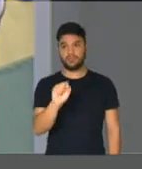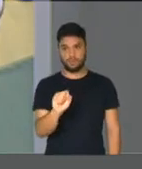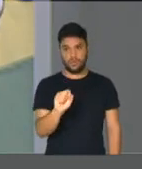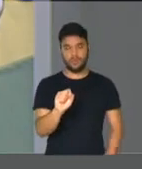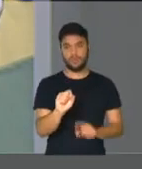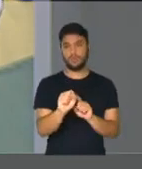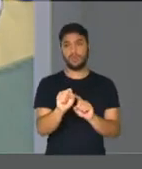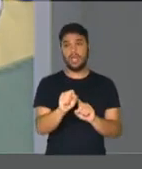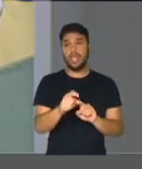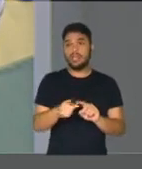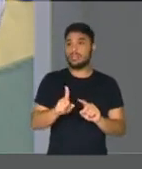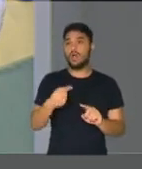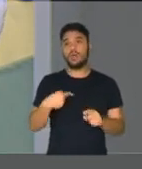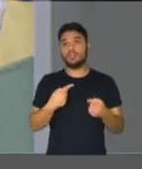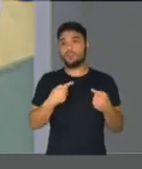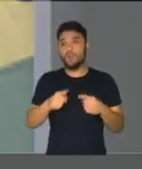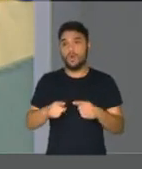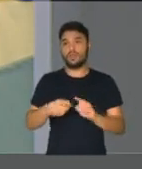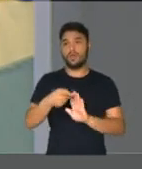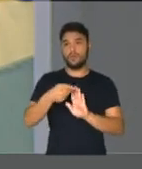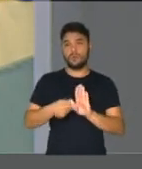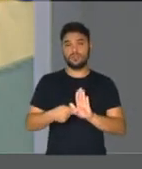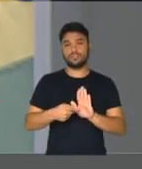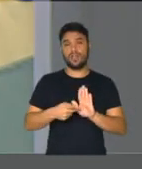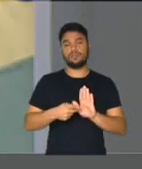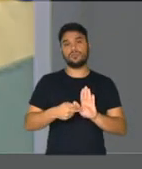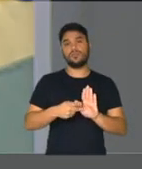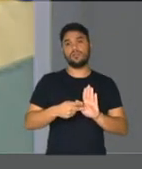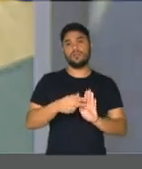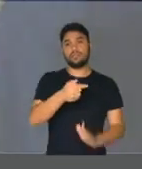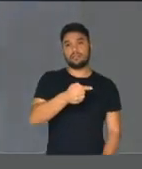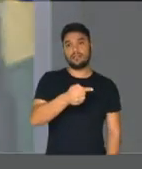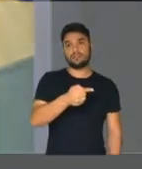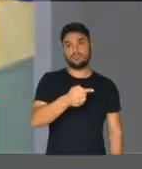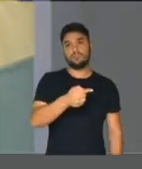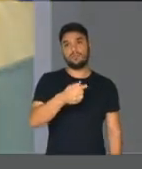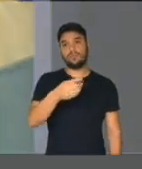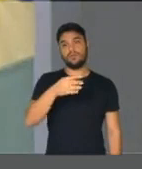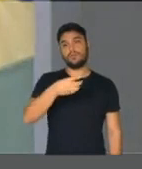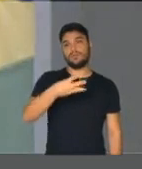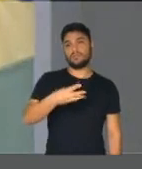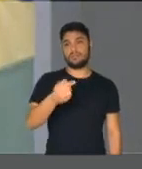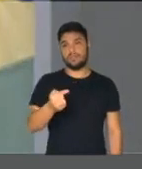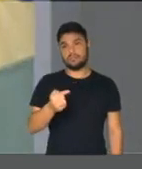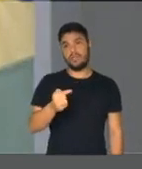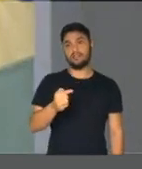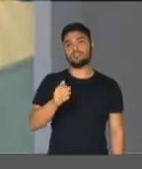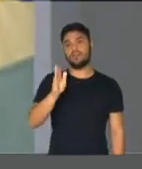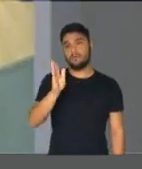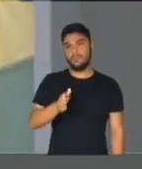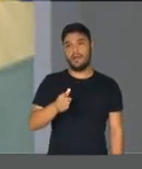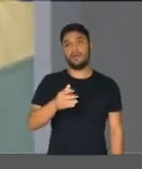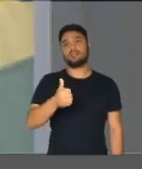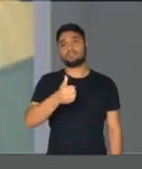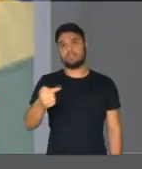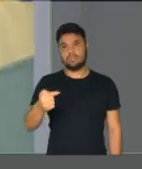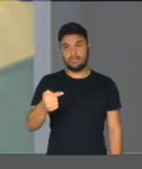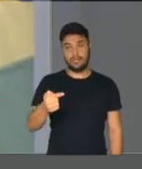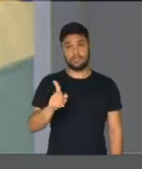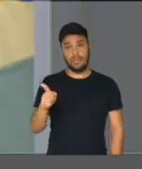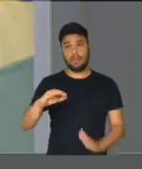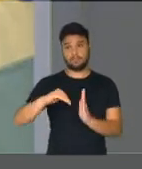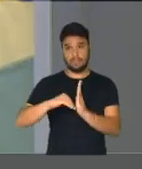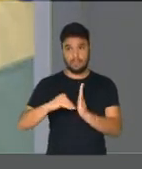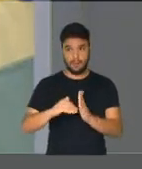10.269/2018 e rejeição do projeto-lei número 7.037 de 2017. Quanto ao